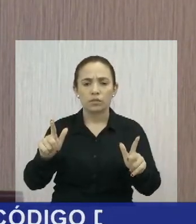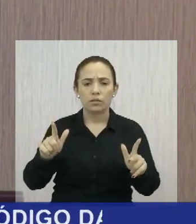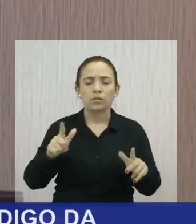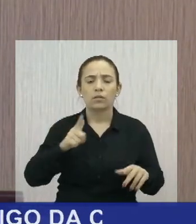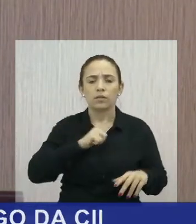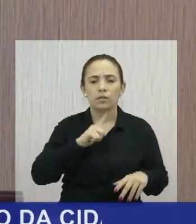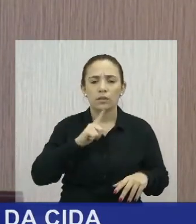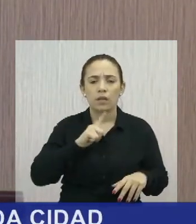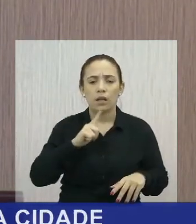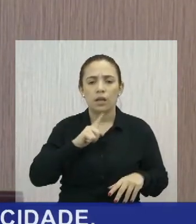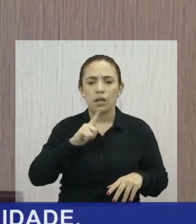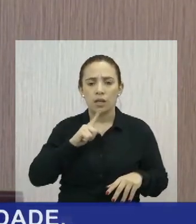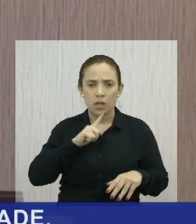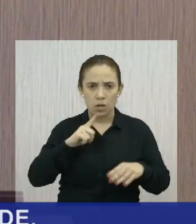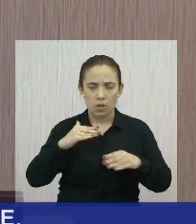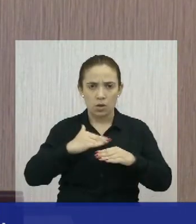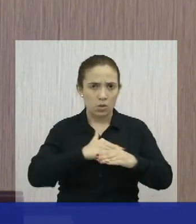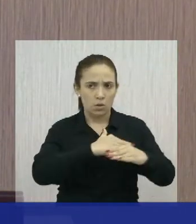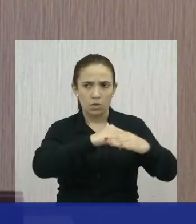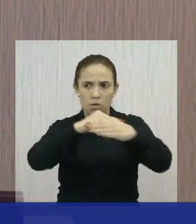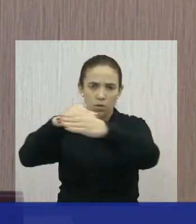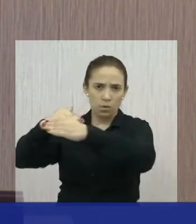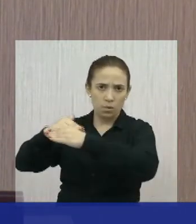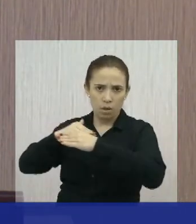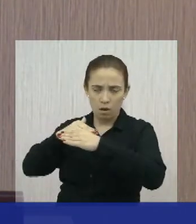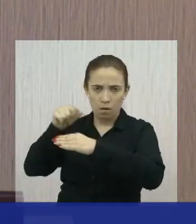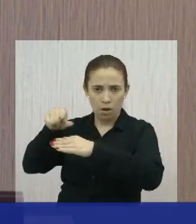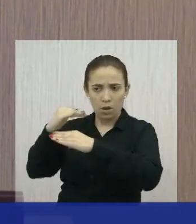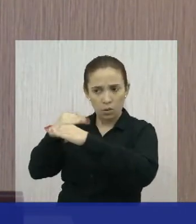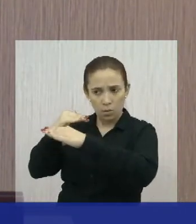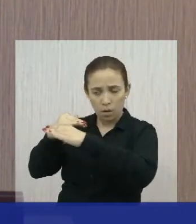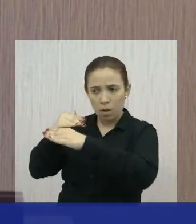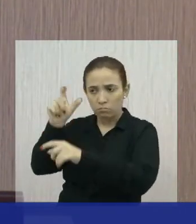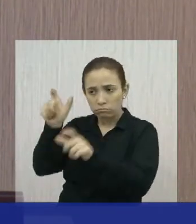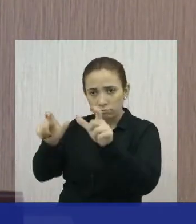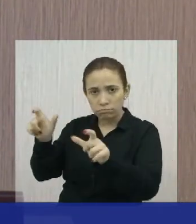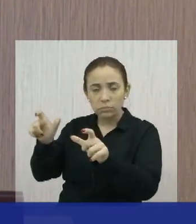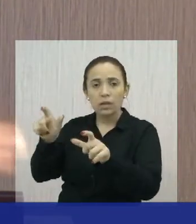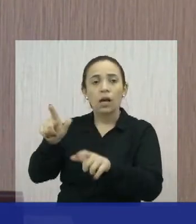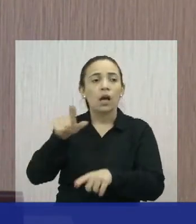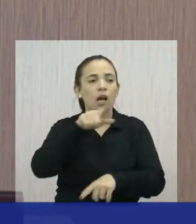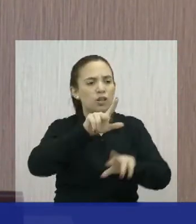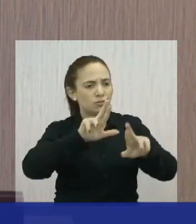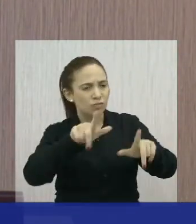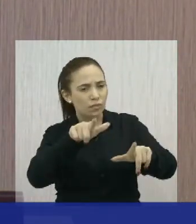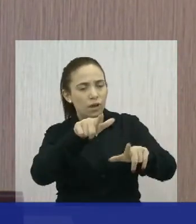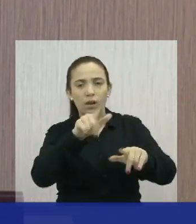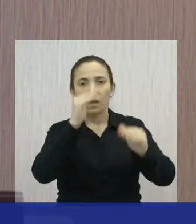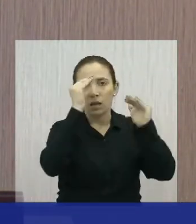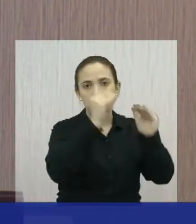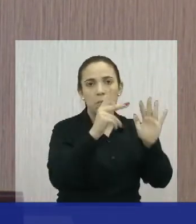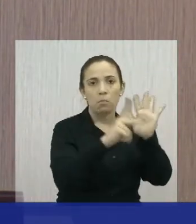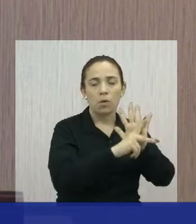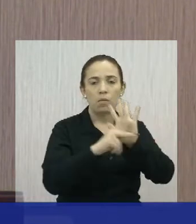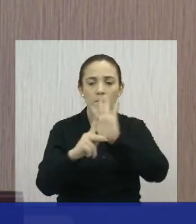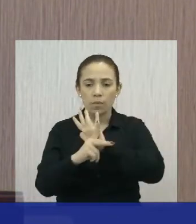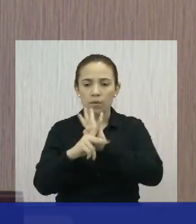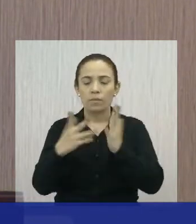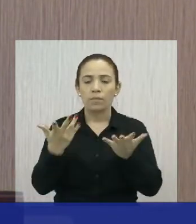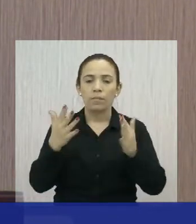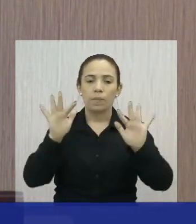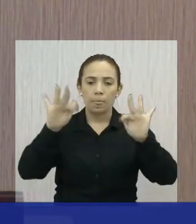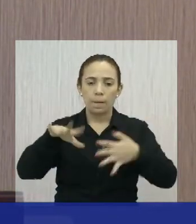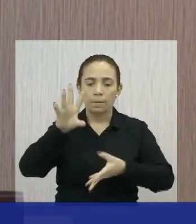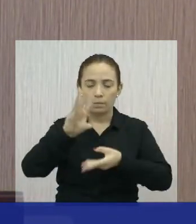foi citado, os iguais de forma igual, os diferentes de forma diferente. Encerro, então, até